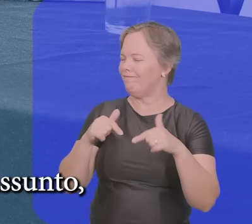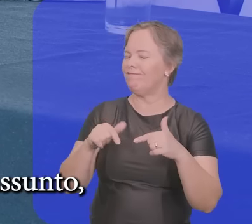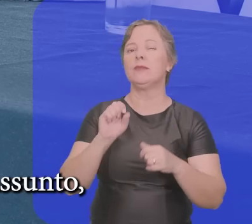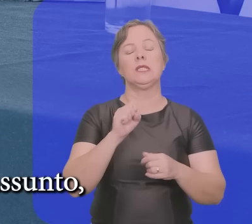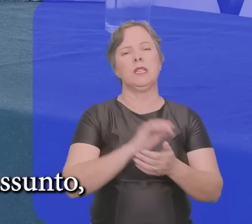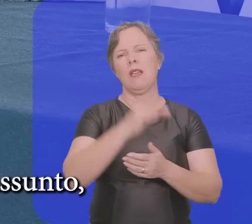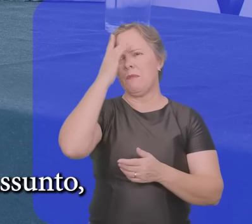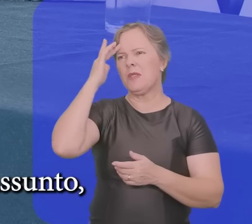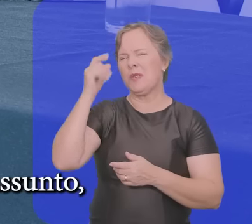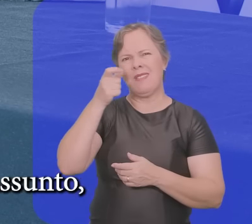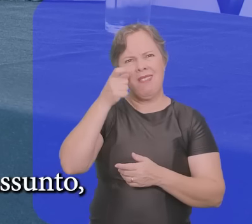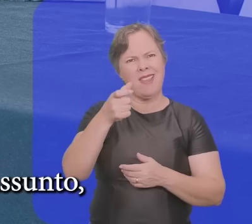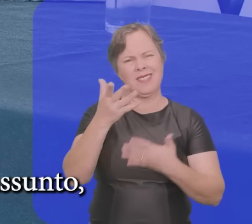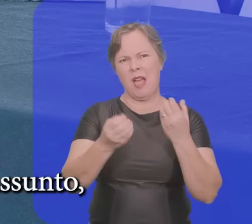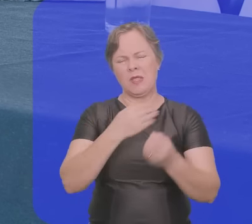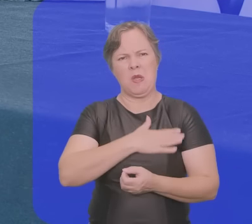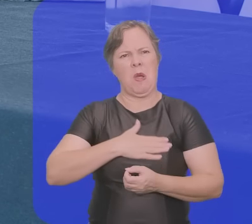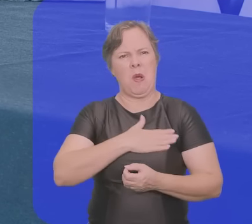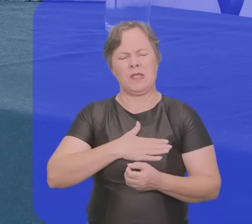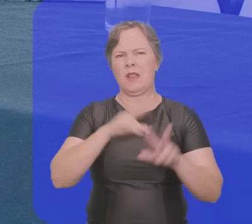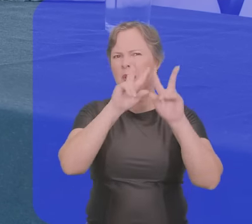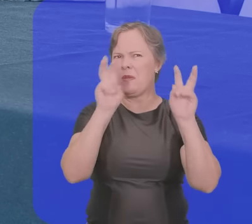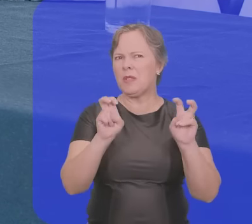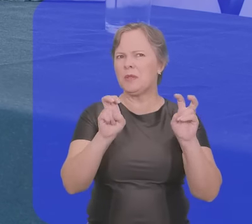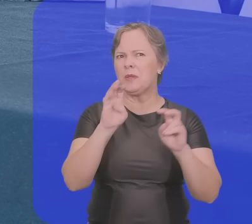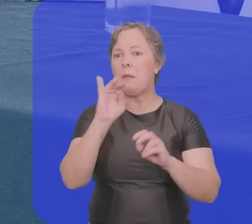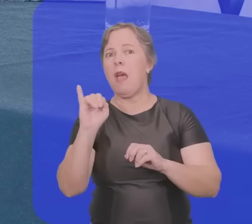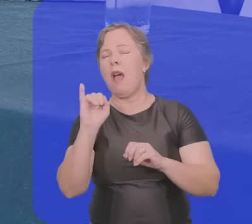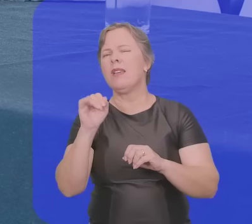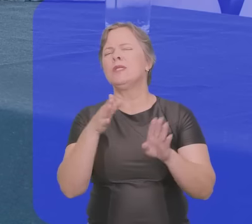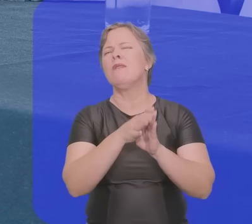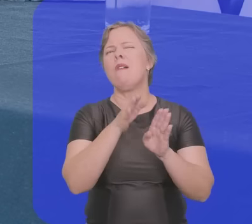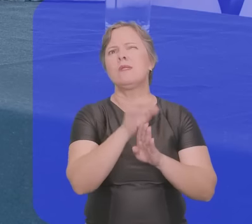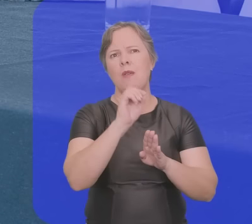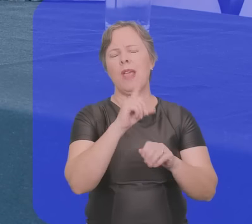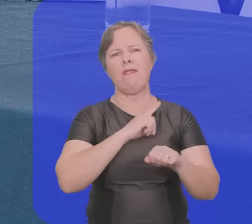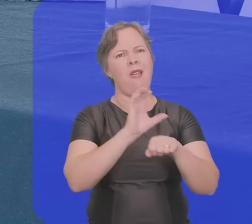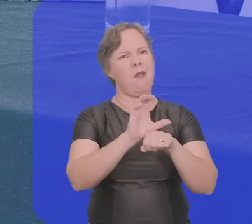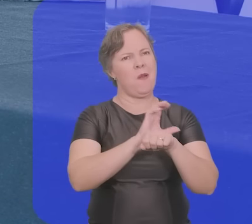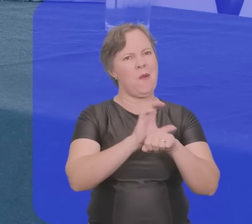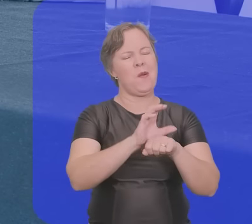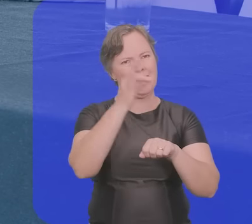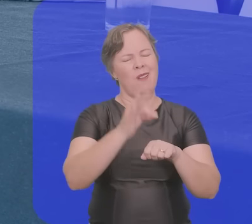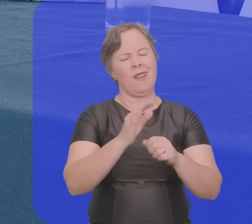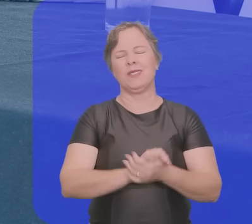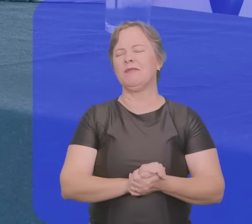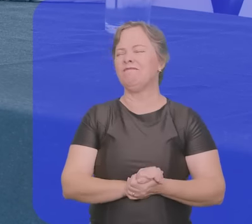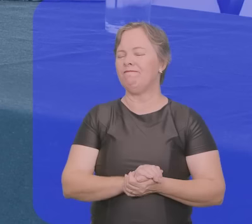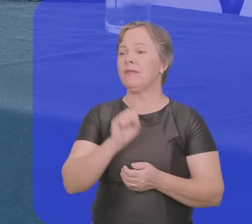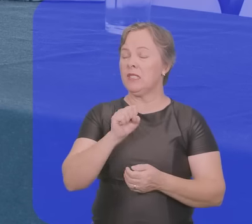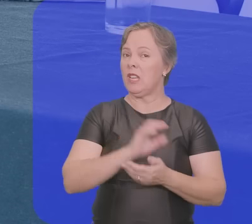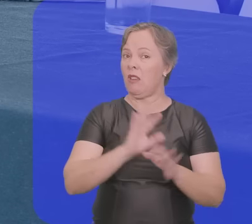ficarem interessadas, né, que gostarem do assunto do Power BI, o que você sugere? Tem um curso que você sugeriria? Isso, um